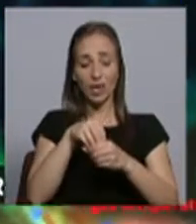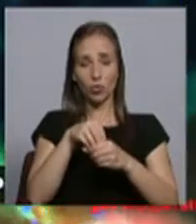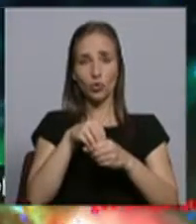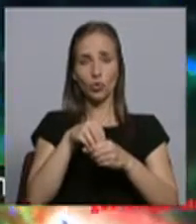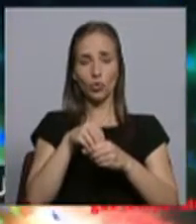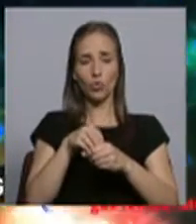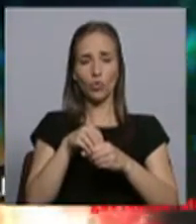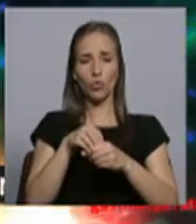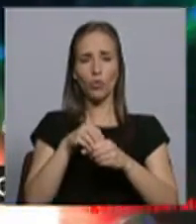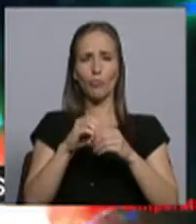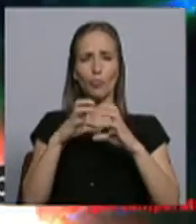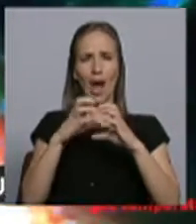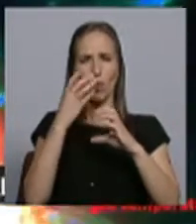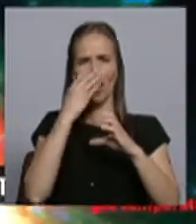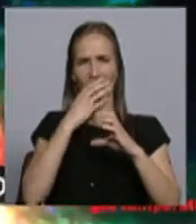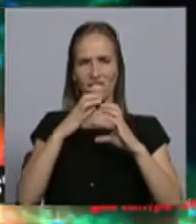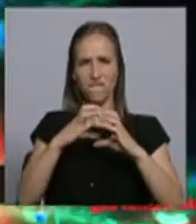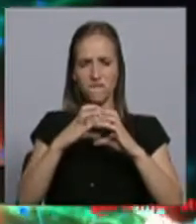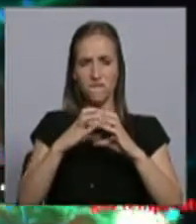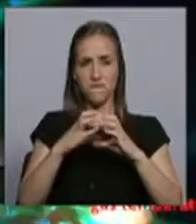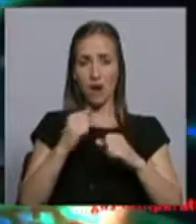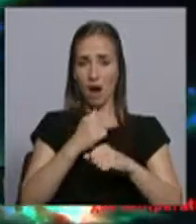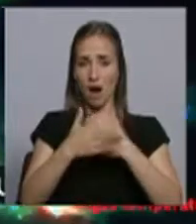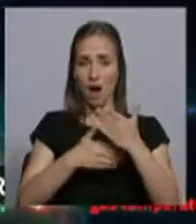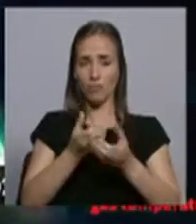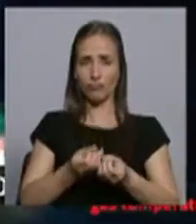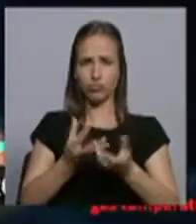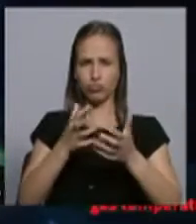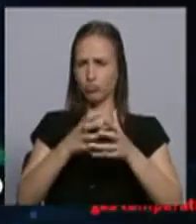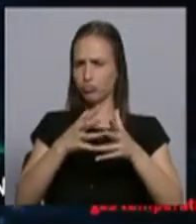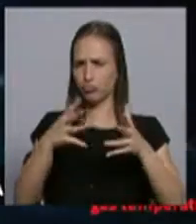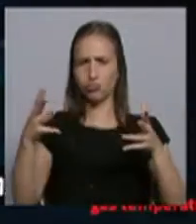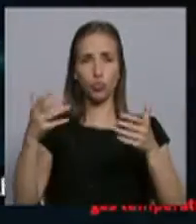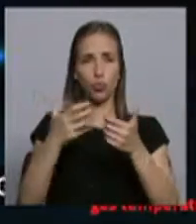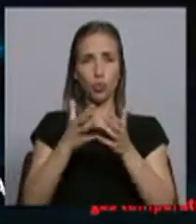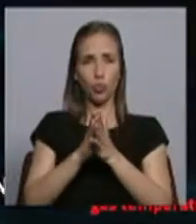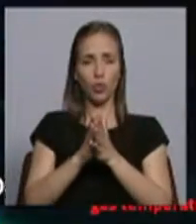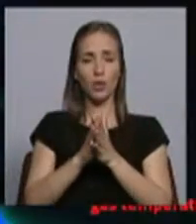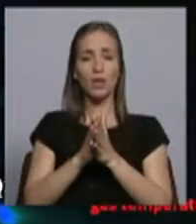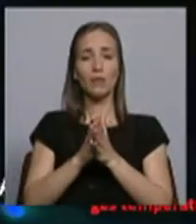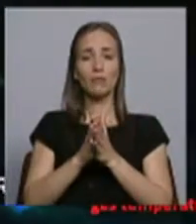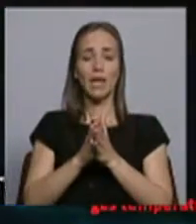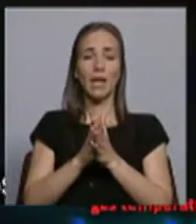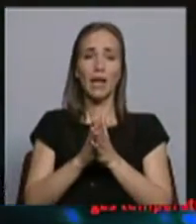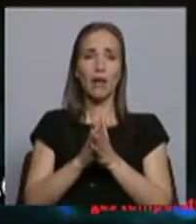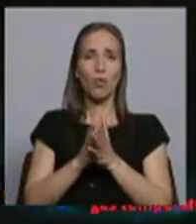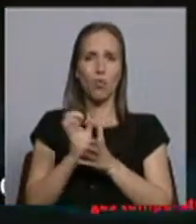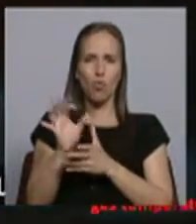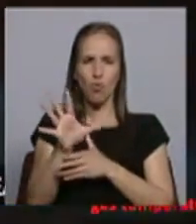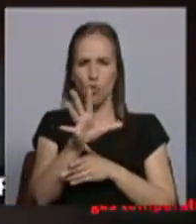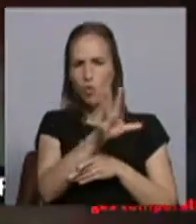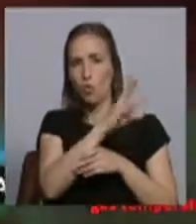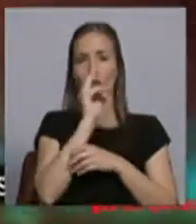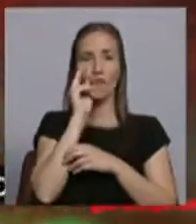super buraco negro muito maciço, que está em atividade e, portanto, ilumina tudo à sua volta. Isso é uma poderosa lanterna para olharmos para o universo.